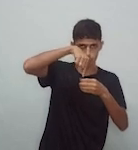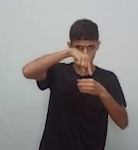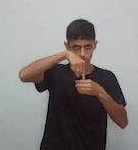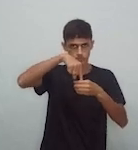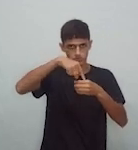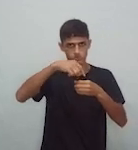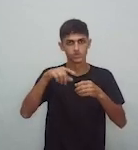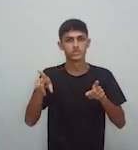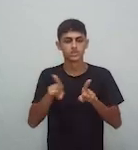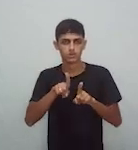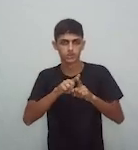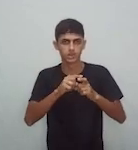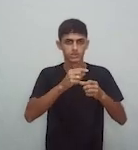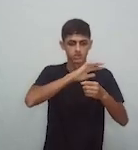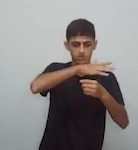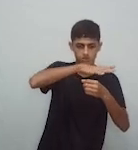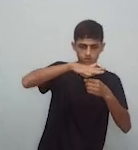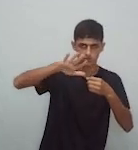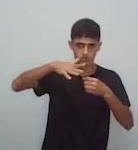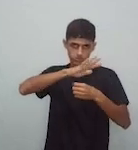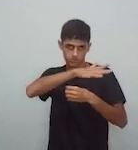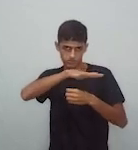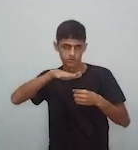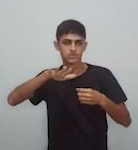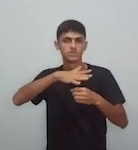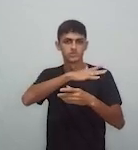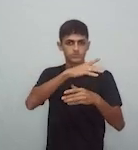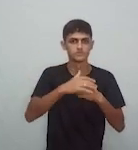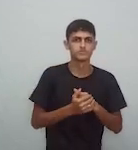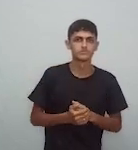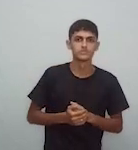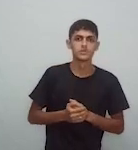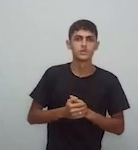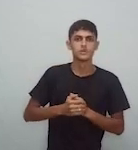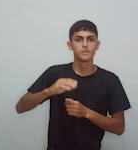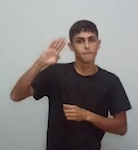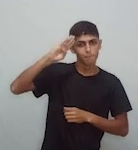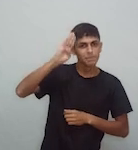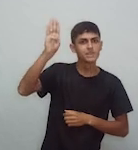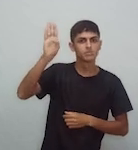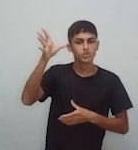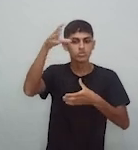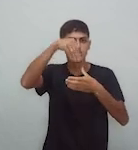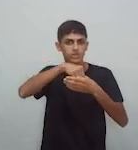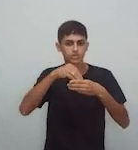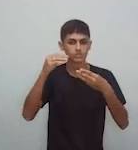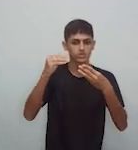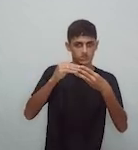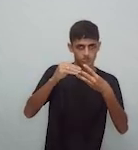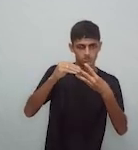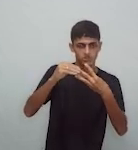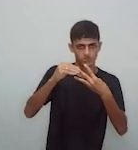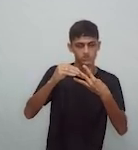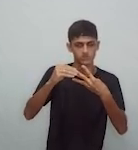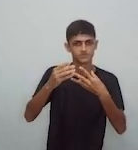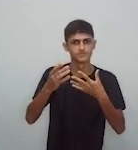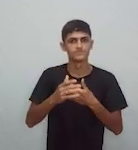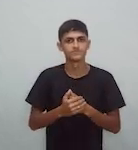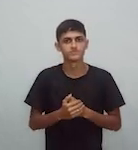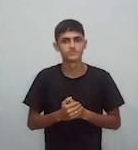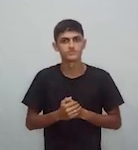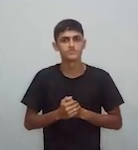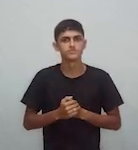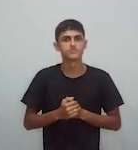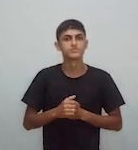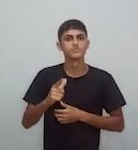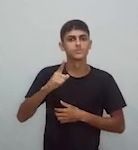estruturas citoplasmáticas. Então a gente sabe que dentro de uma célula, principalmente as células eucariontes, elas